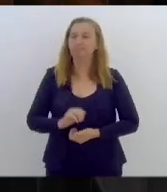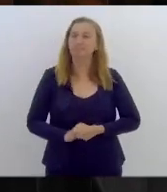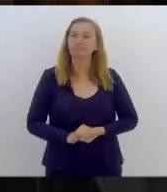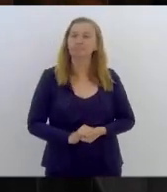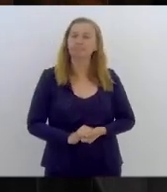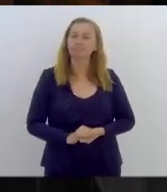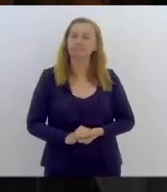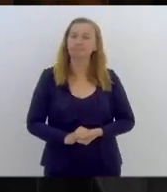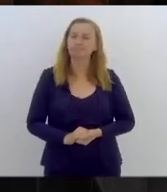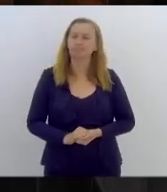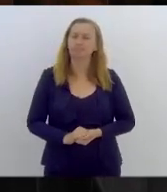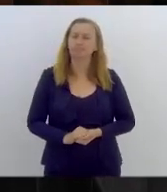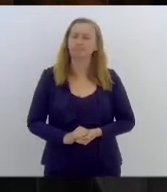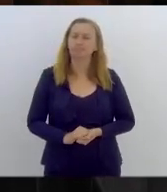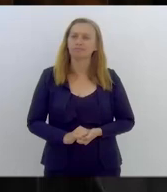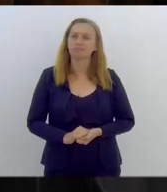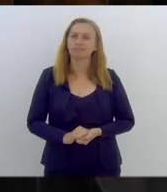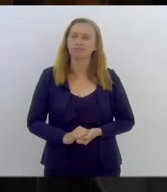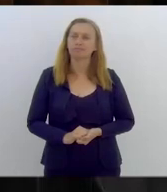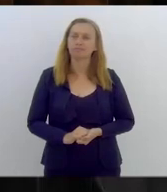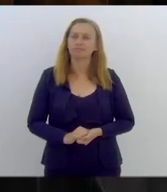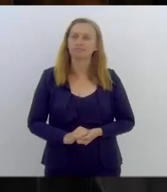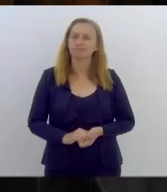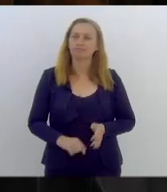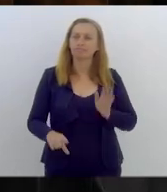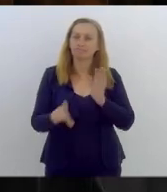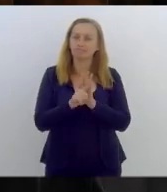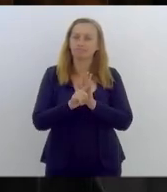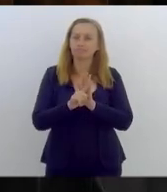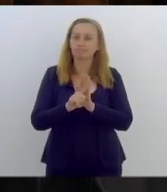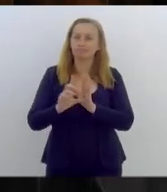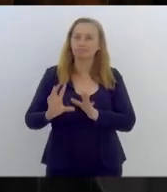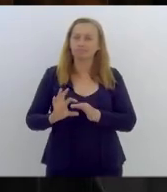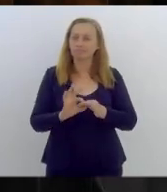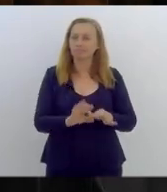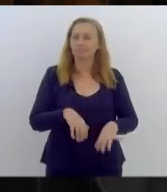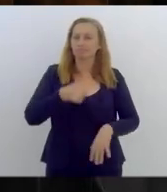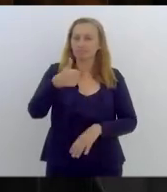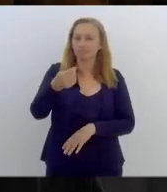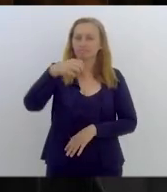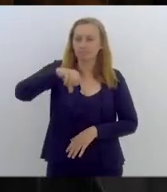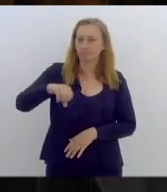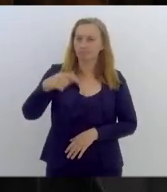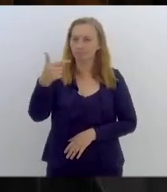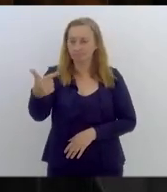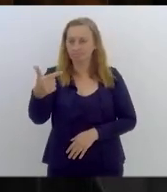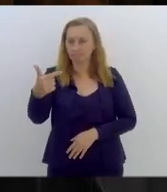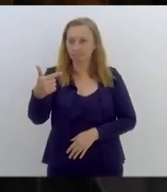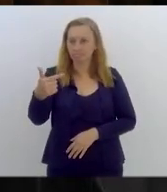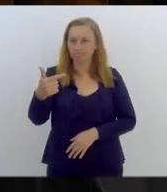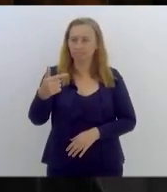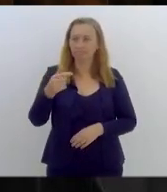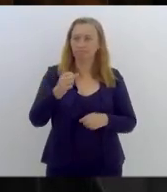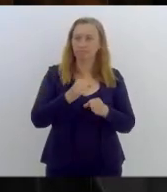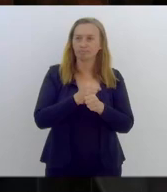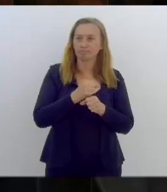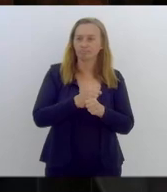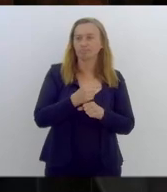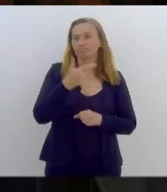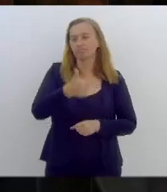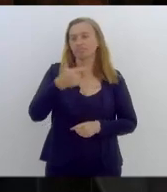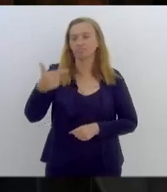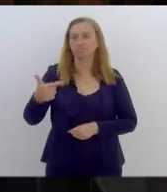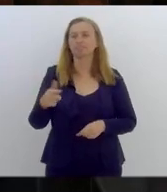surgidos com advento das leis complementares 192 de 22 e